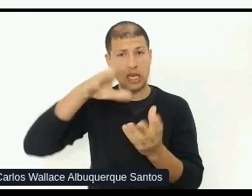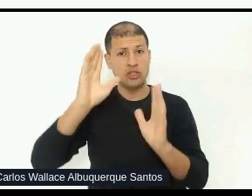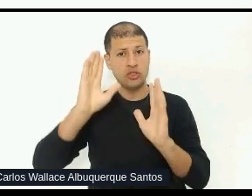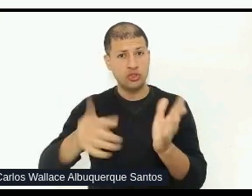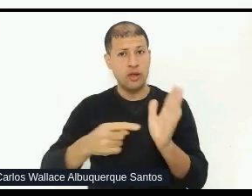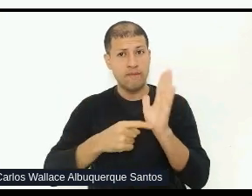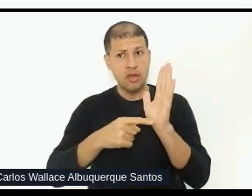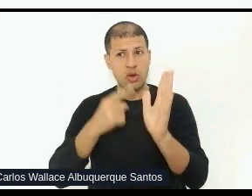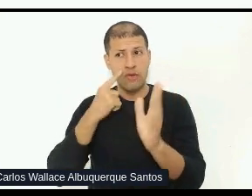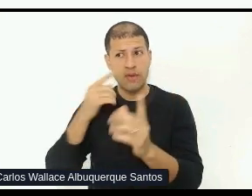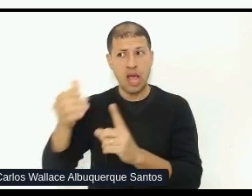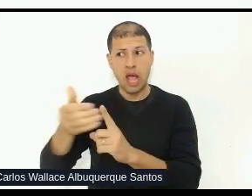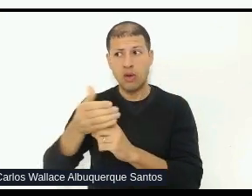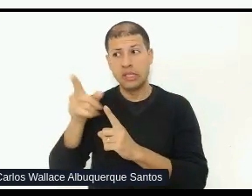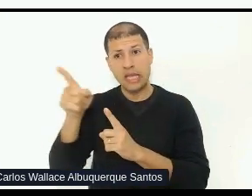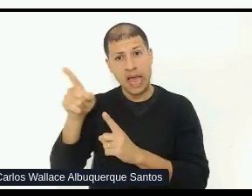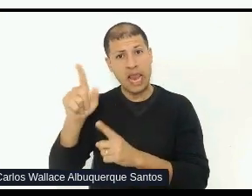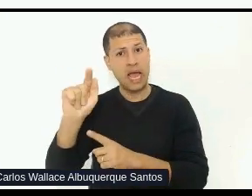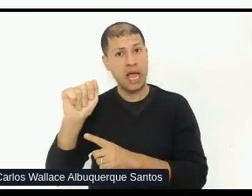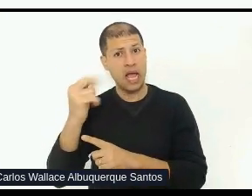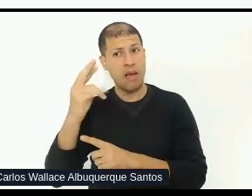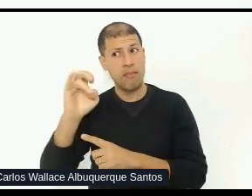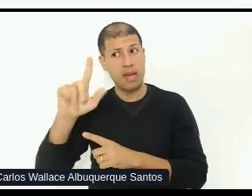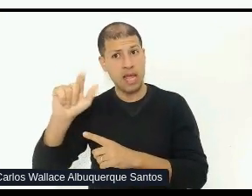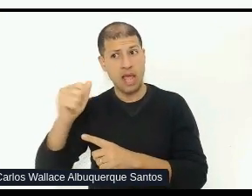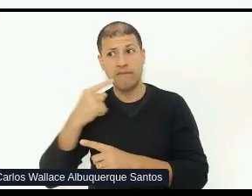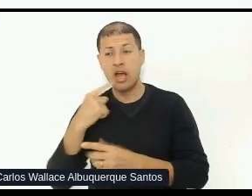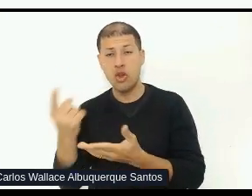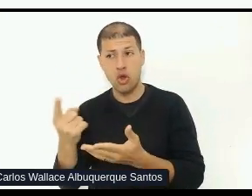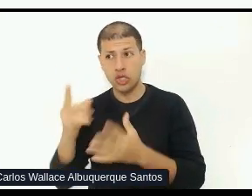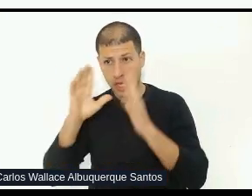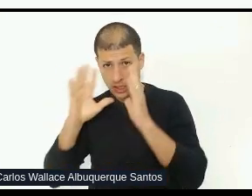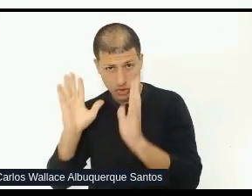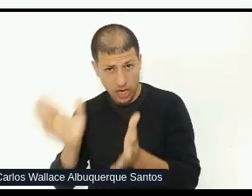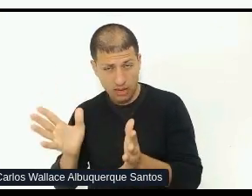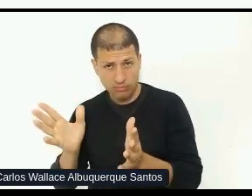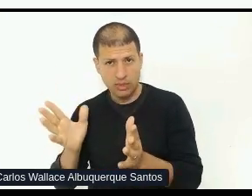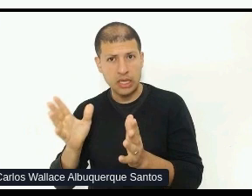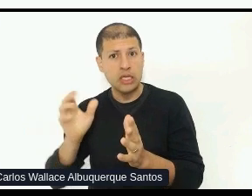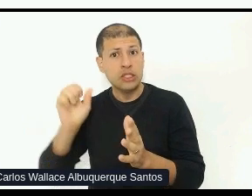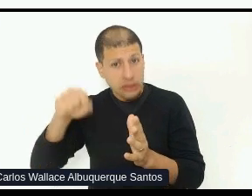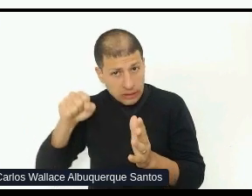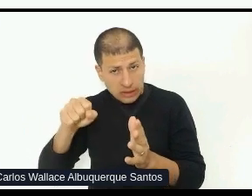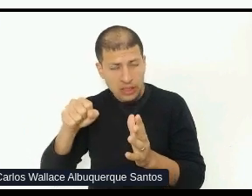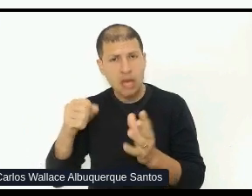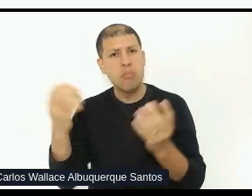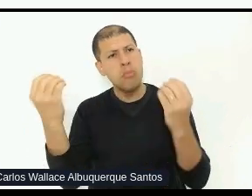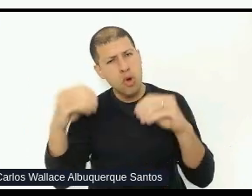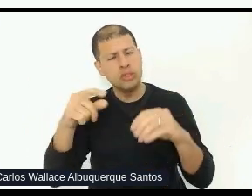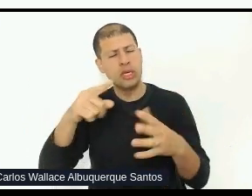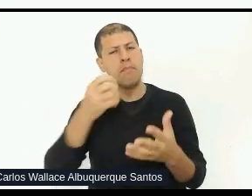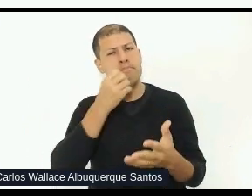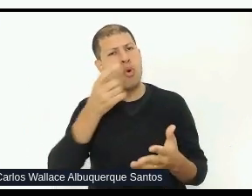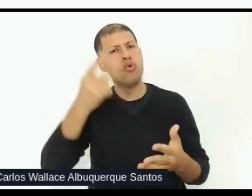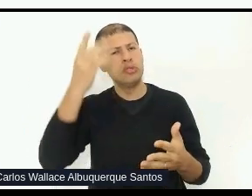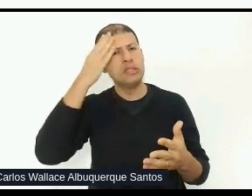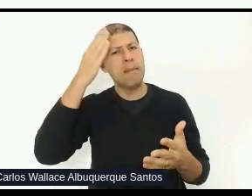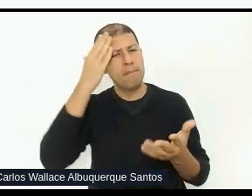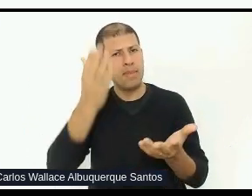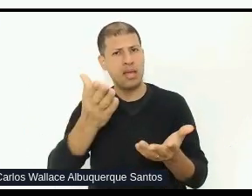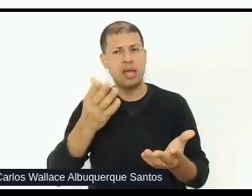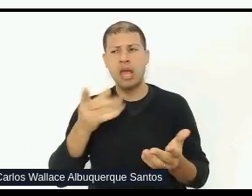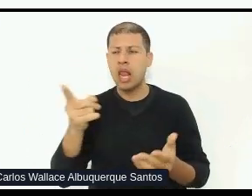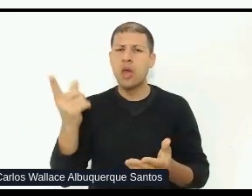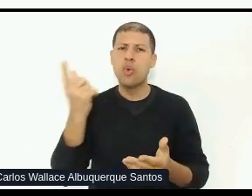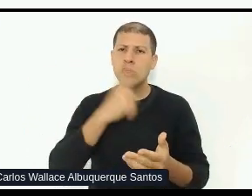para a legítima demanda de Gabriela. Se sim, compartilha com a gente aqui, porque é bom que a gente saiba, né? Se ela conseguiu se